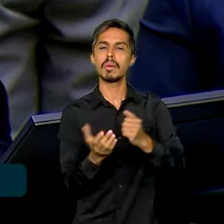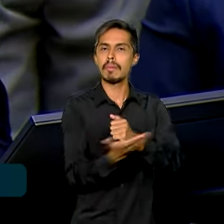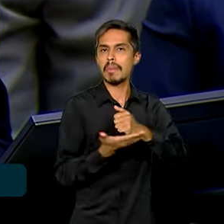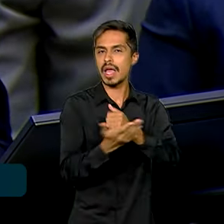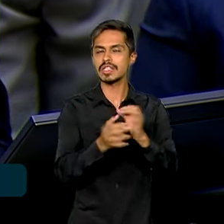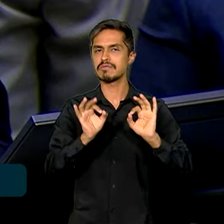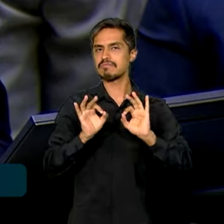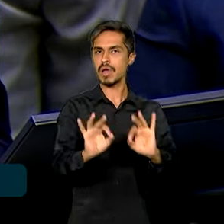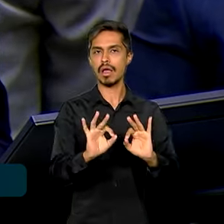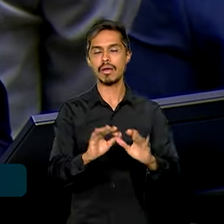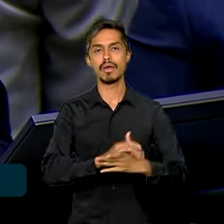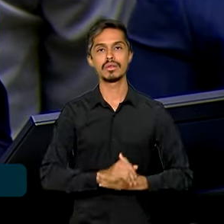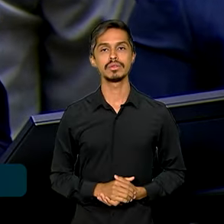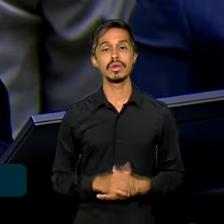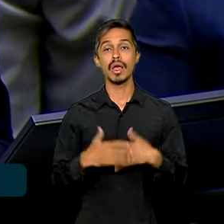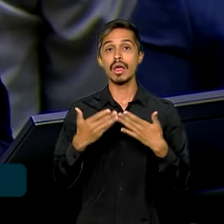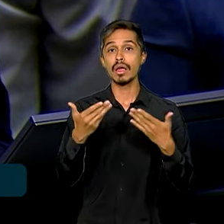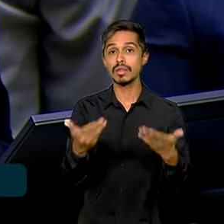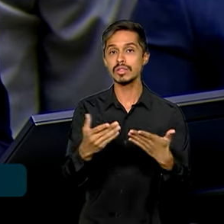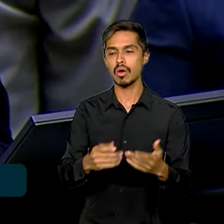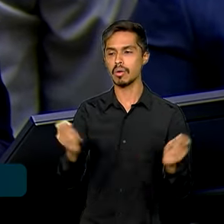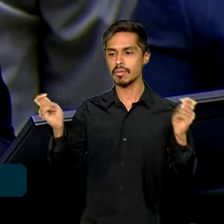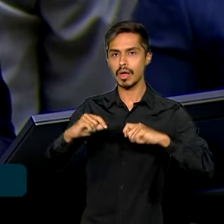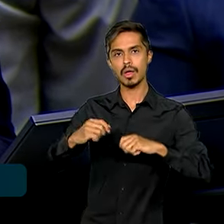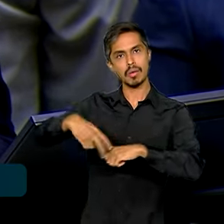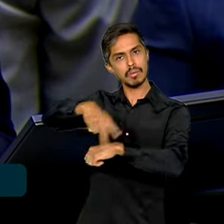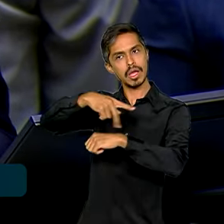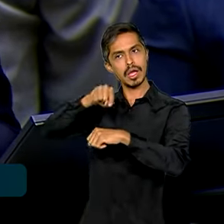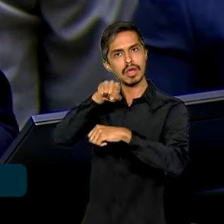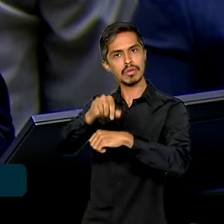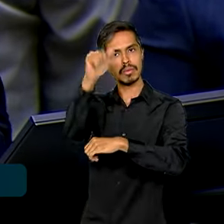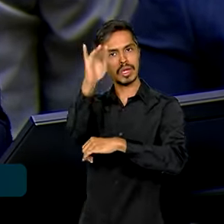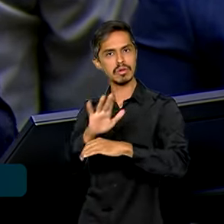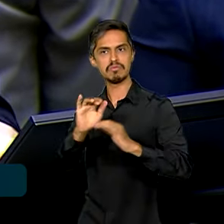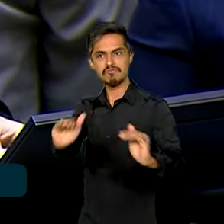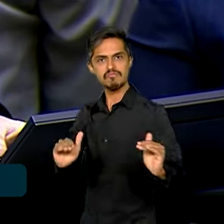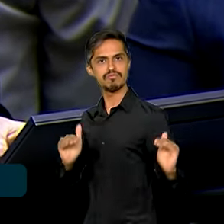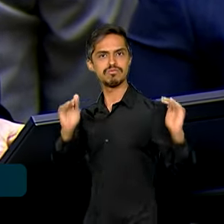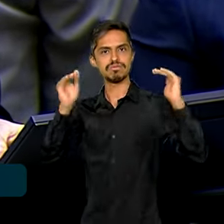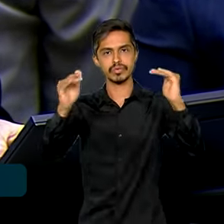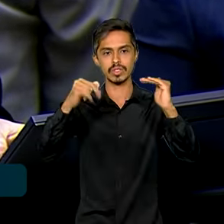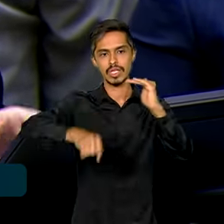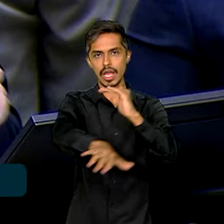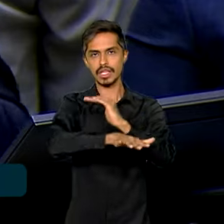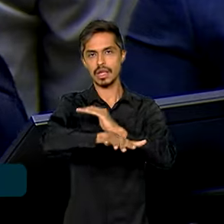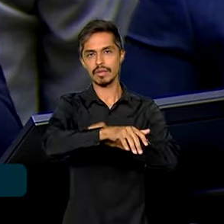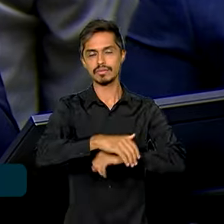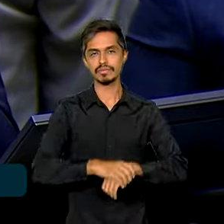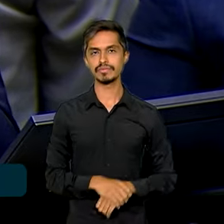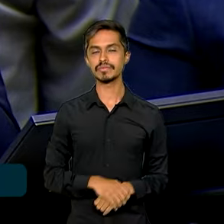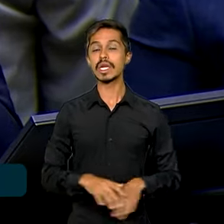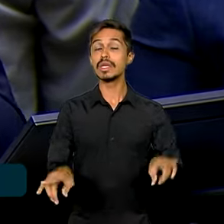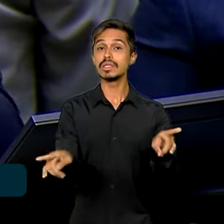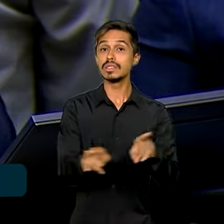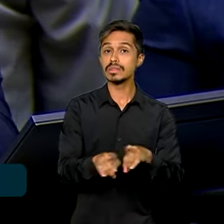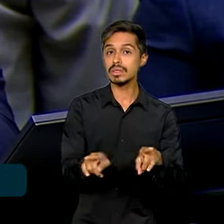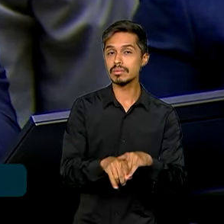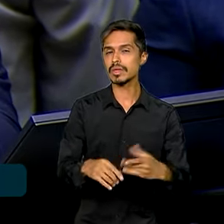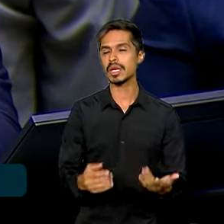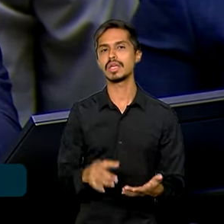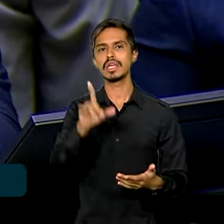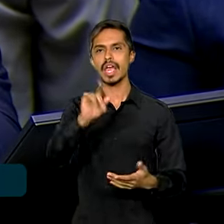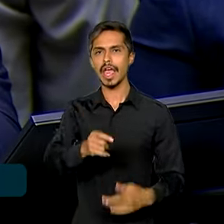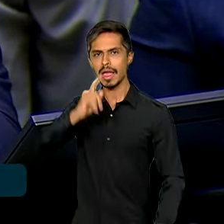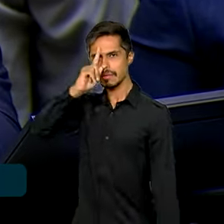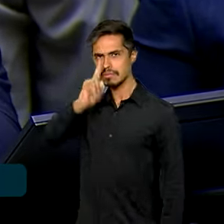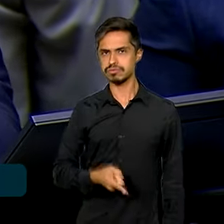que permitam que o Brasil se torne uma potência mundial nesse setor Além disso é